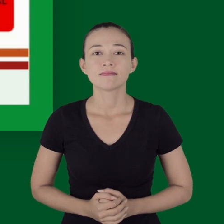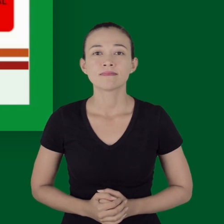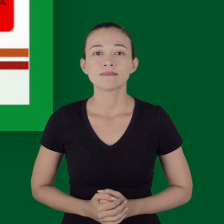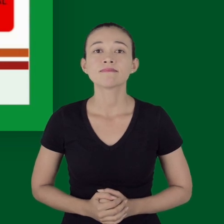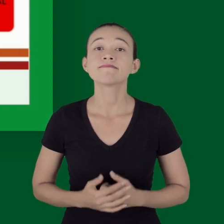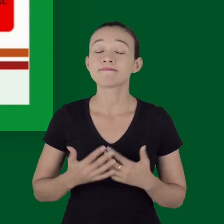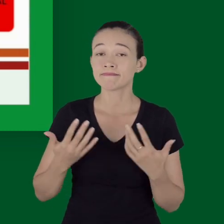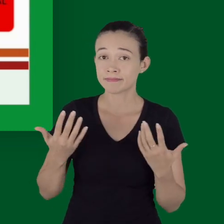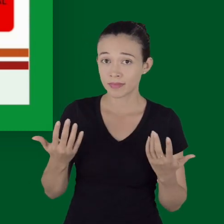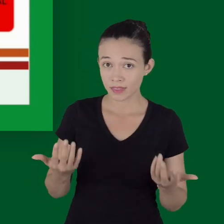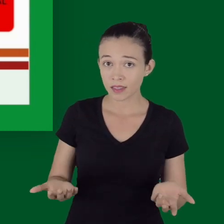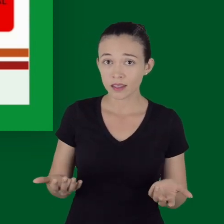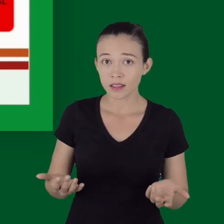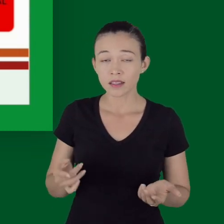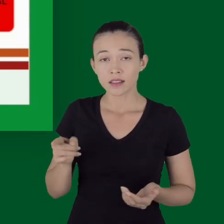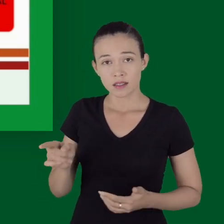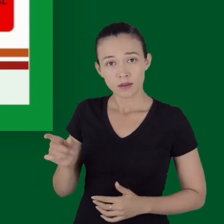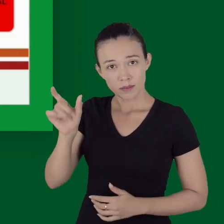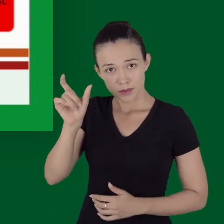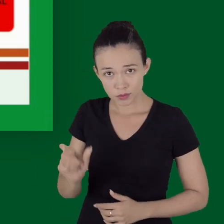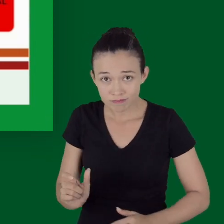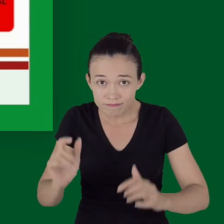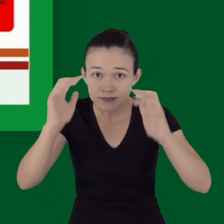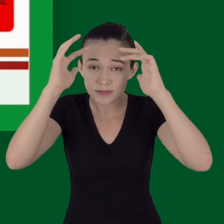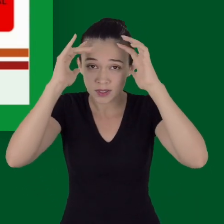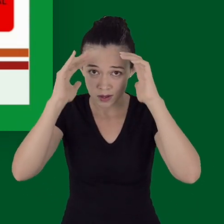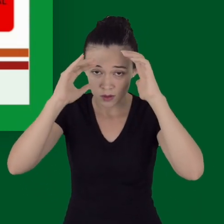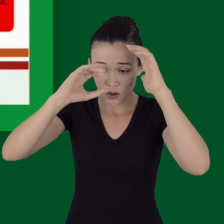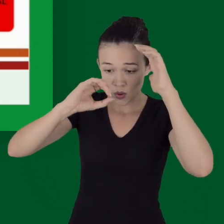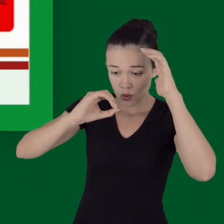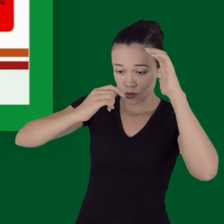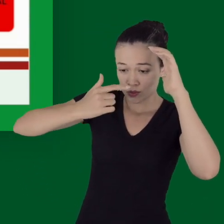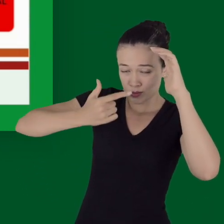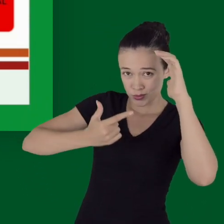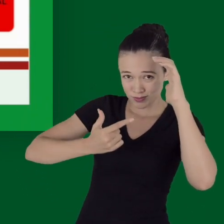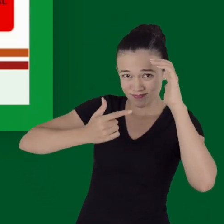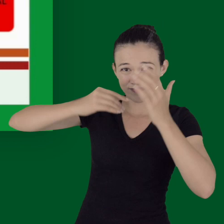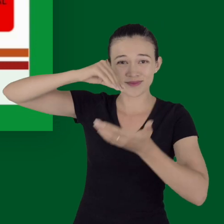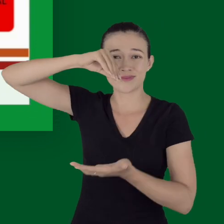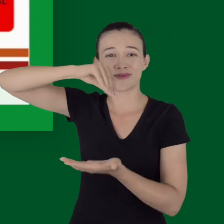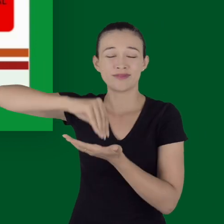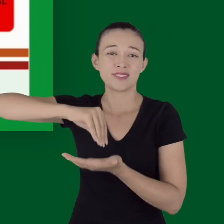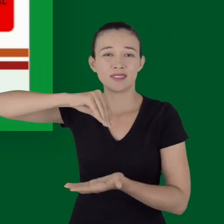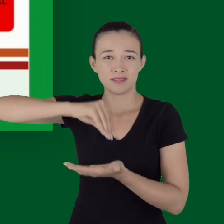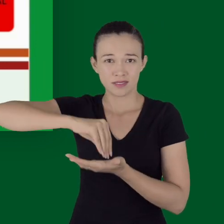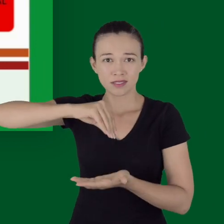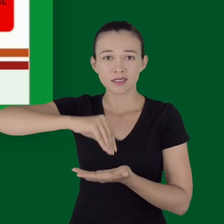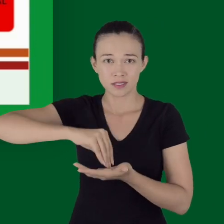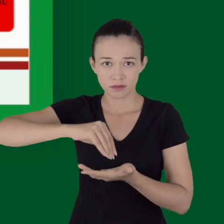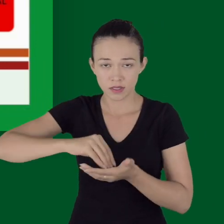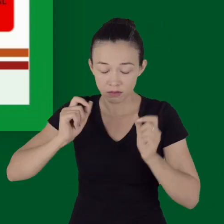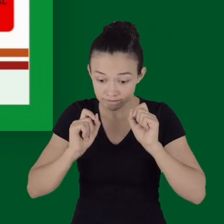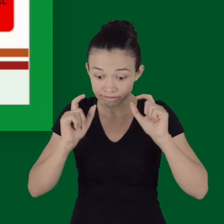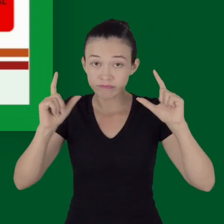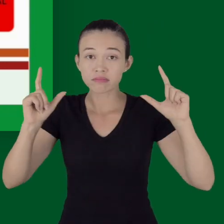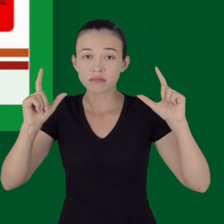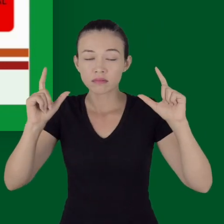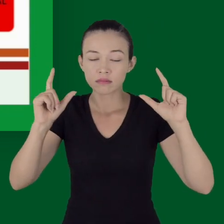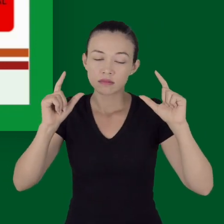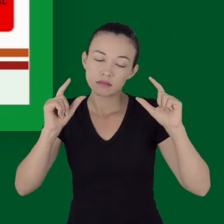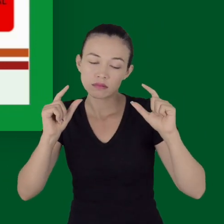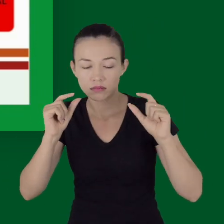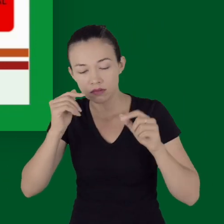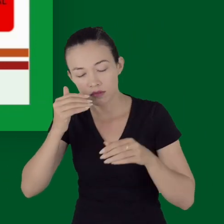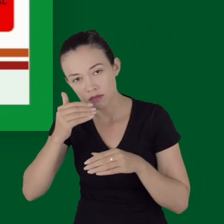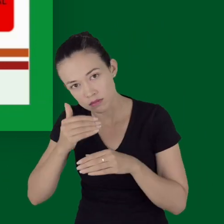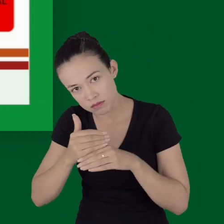né? A partir disso, ocorre a hipóxia cerebral, com a perda de consciência e